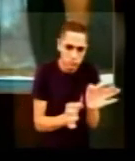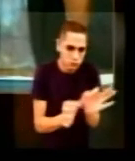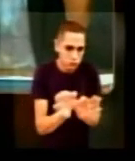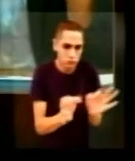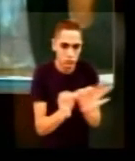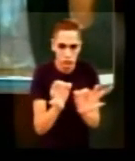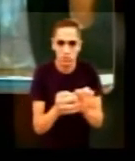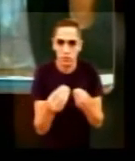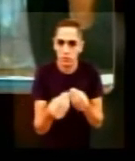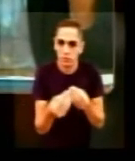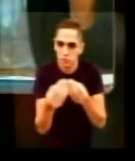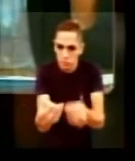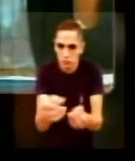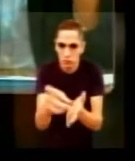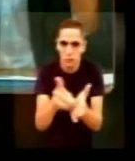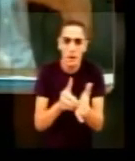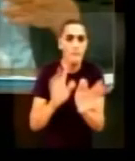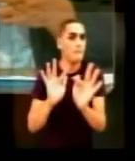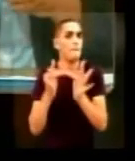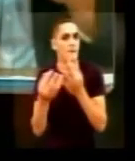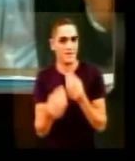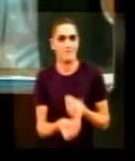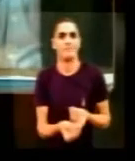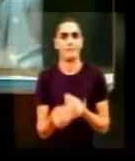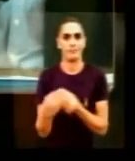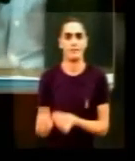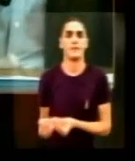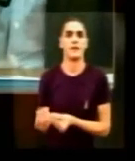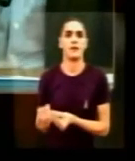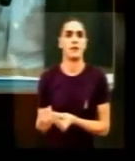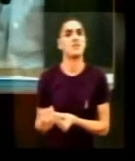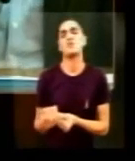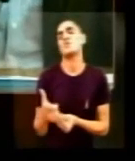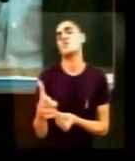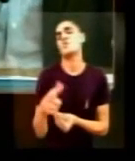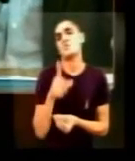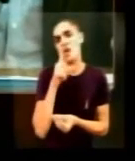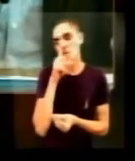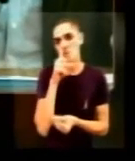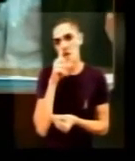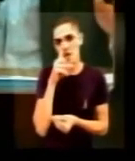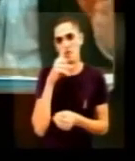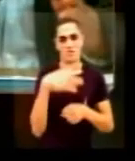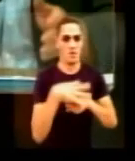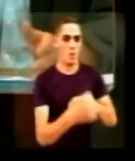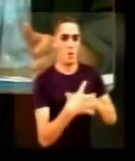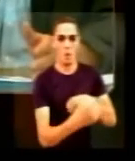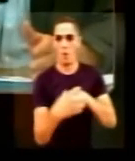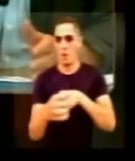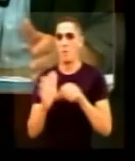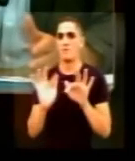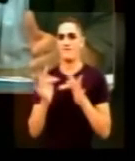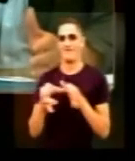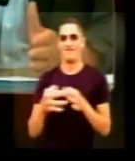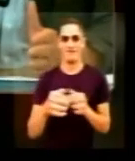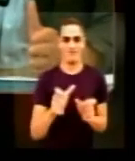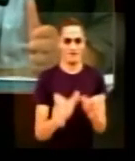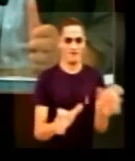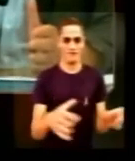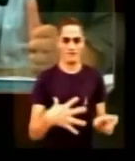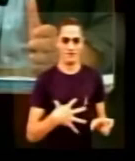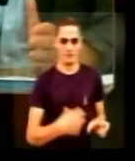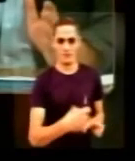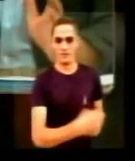médico dar uma declaração que ele está fora do período de transmissividade, que daí a funerária